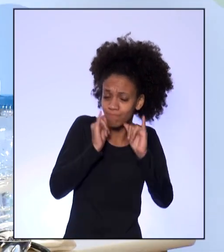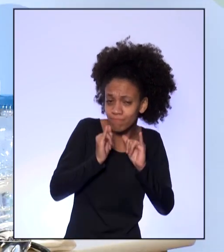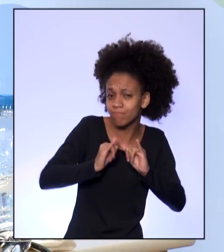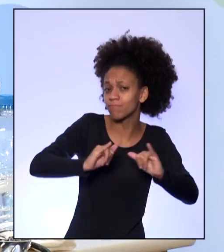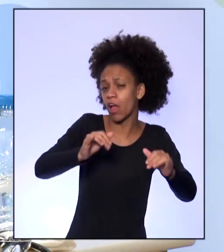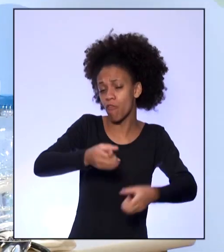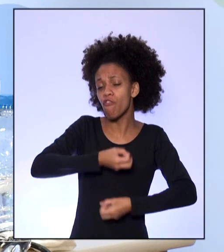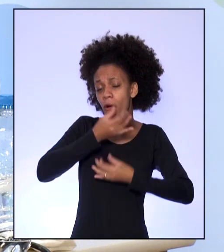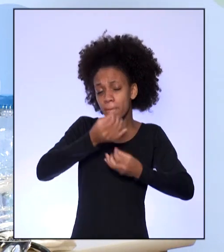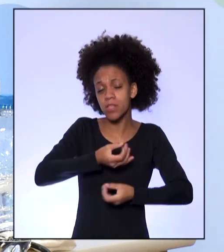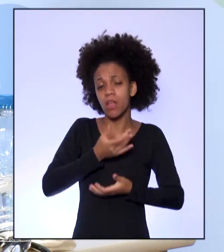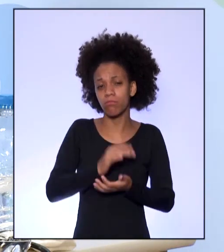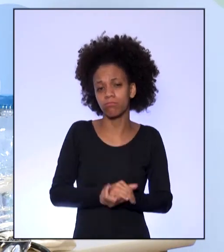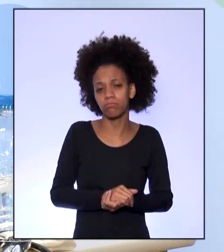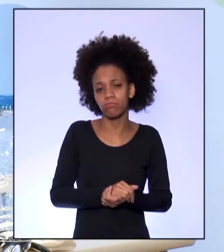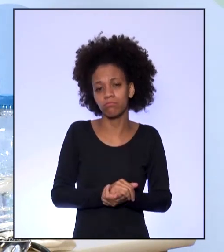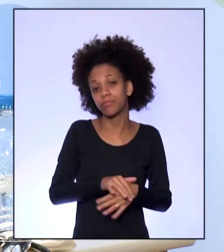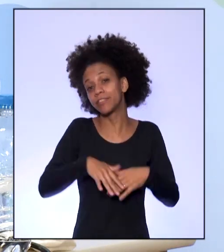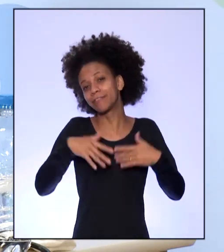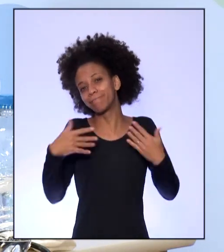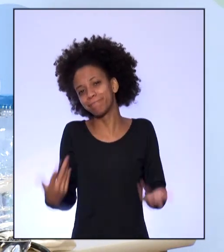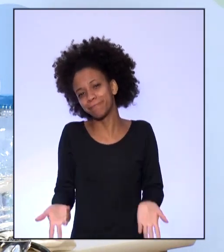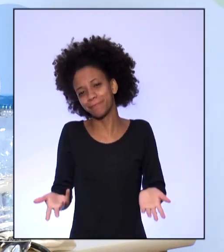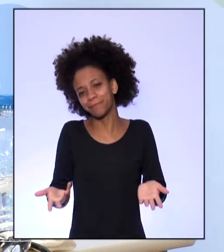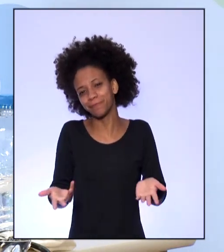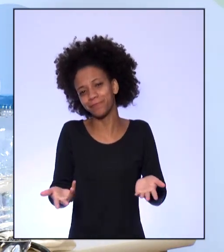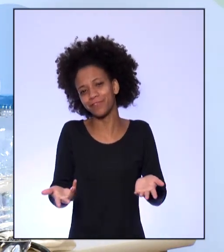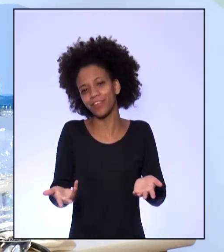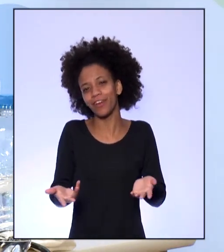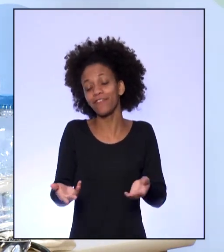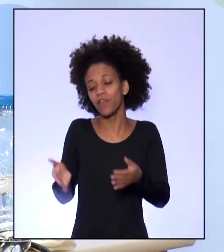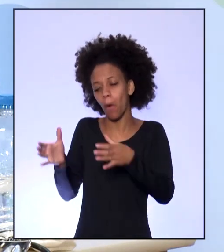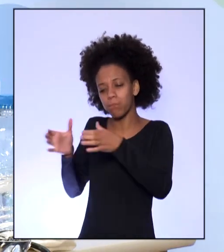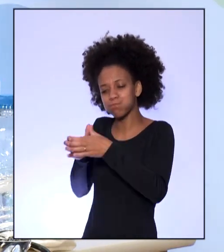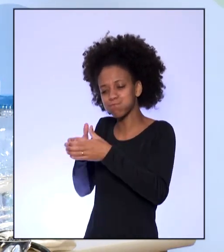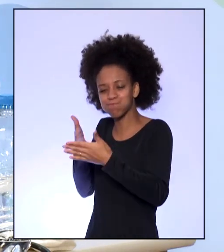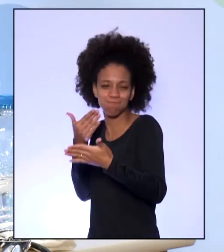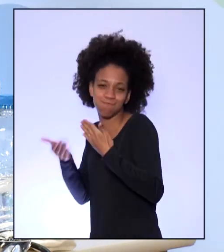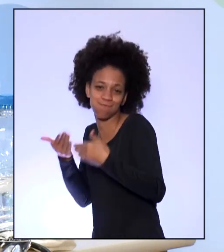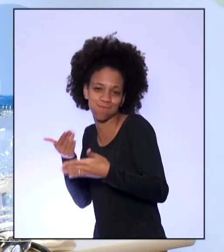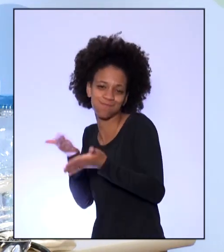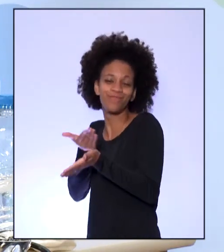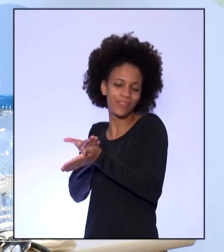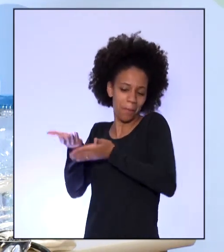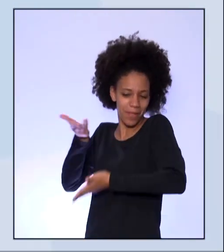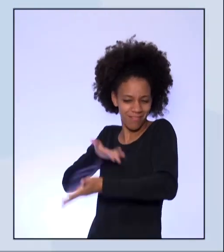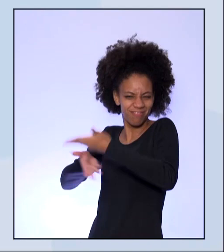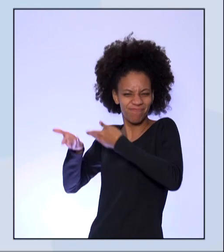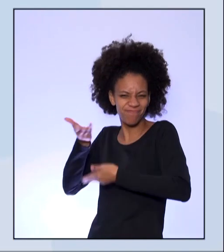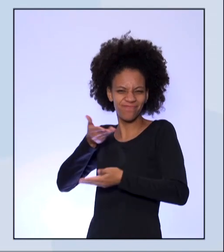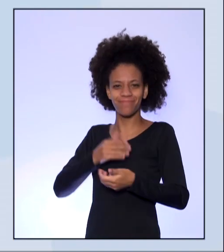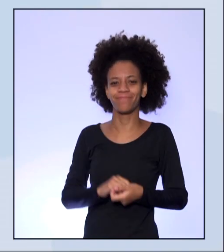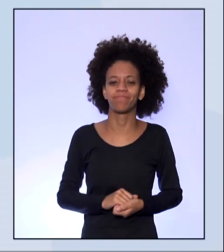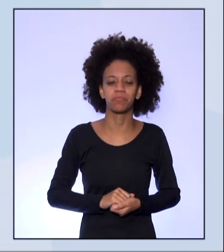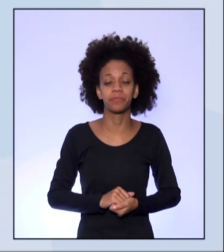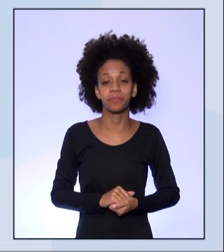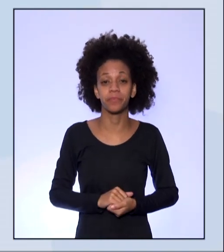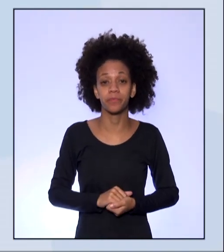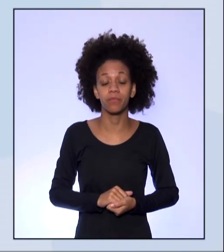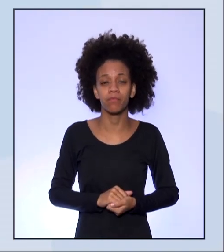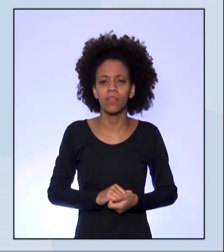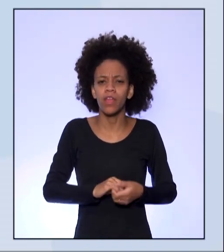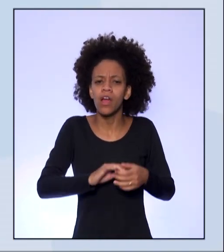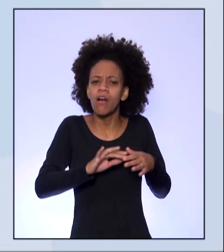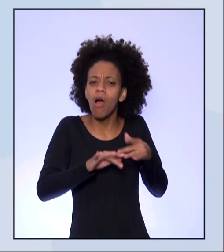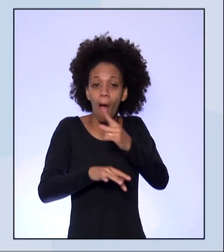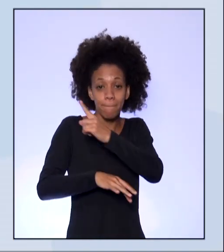para vocês. E aí, nisso, eu vou abrir o chat para a gente já começar a nossa interação. Qual